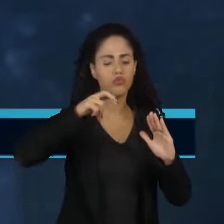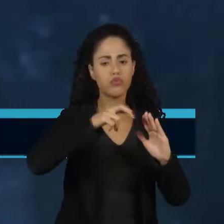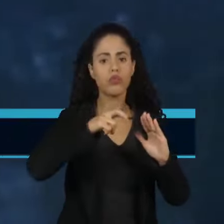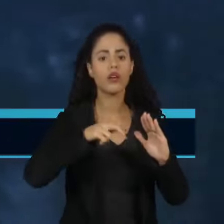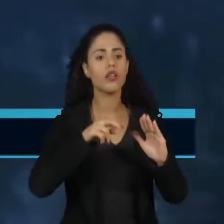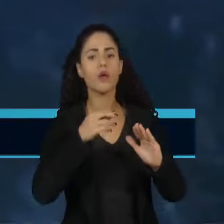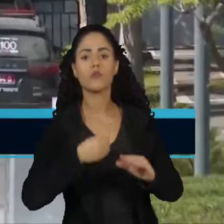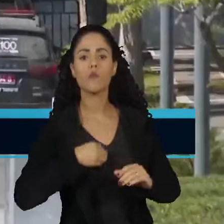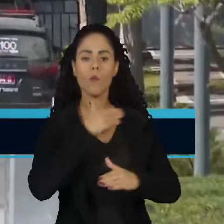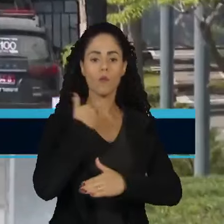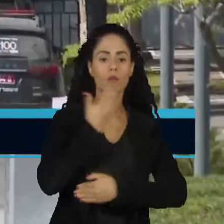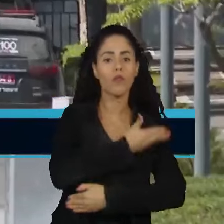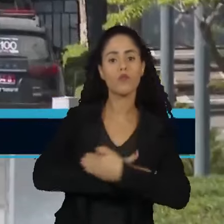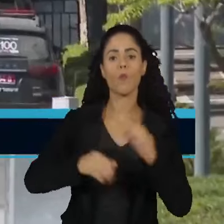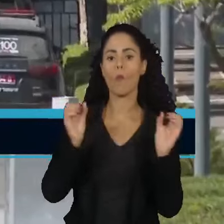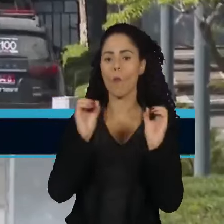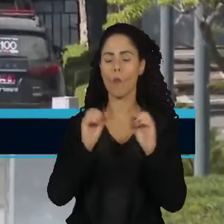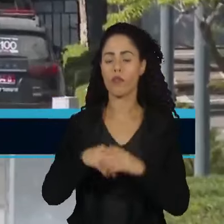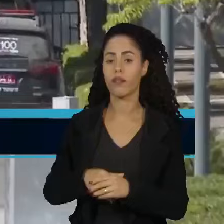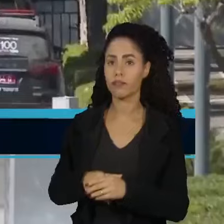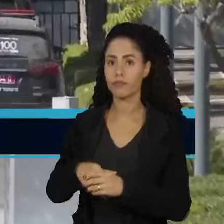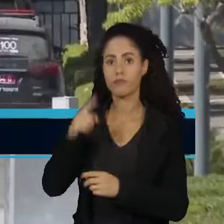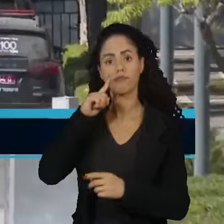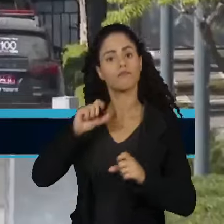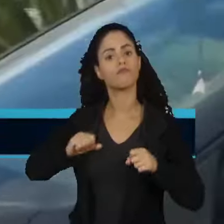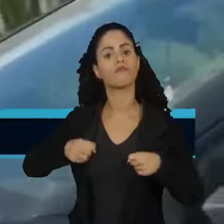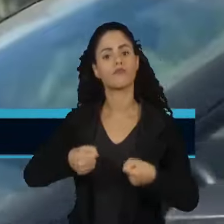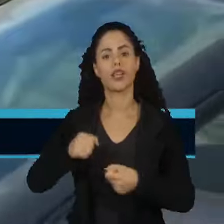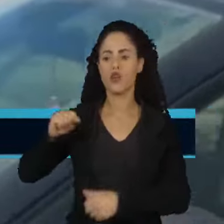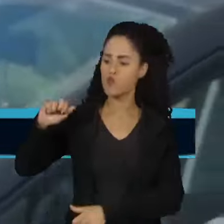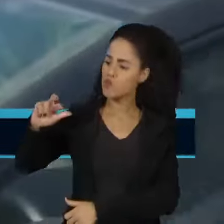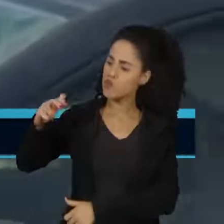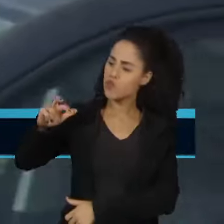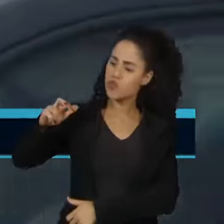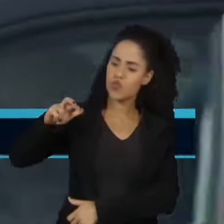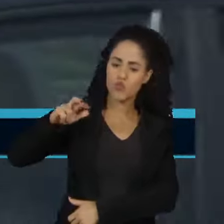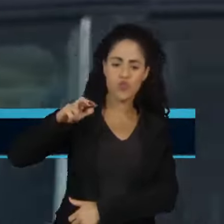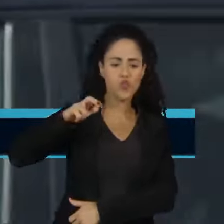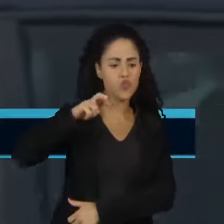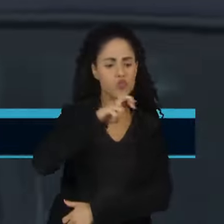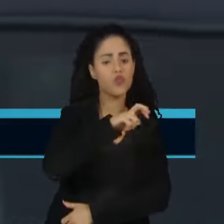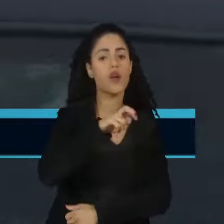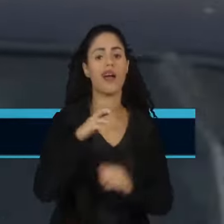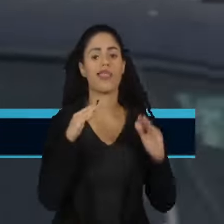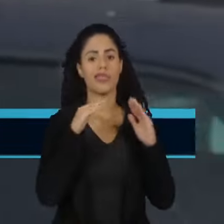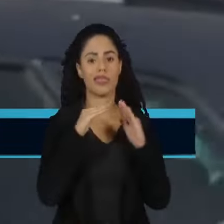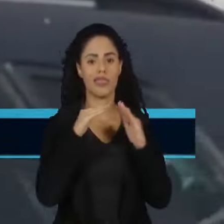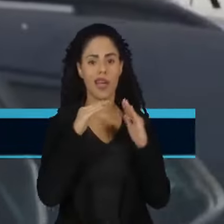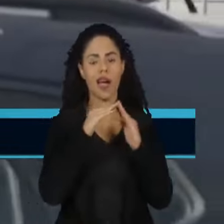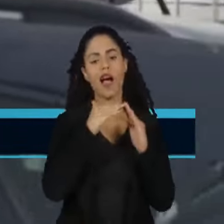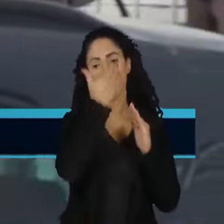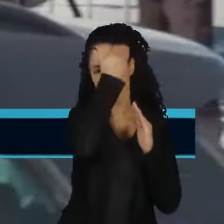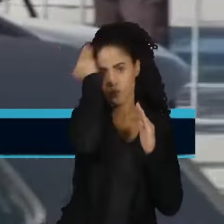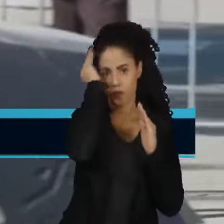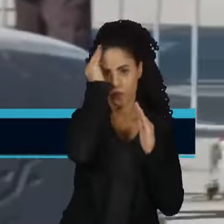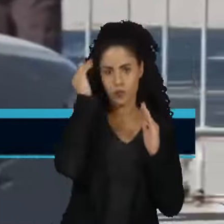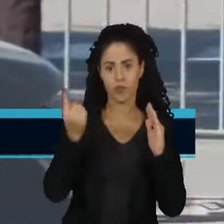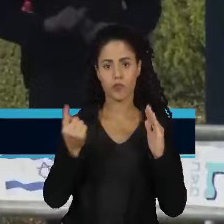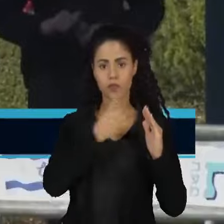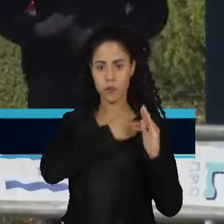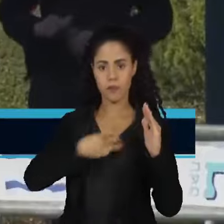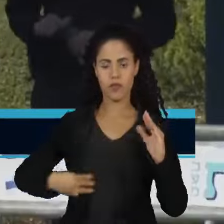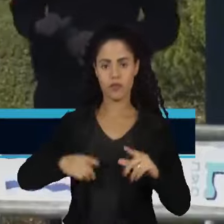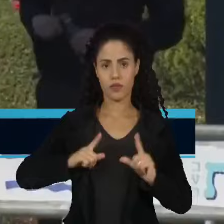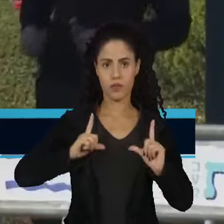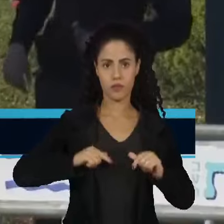Ninguém ficou ferido. Segundo as autoridades, o drone foi disparado contra a casa de veraneio do premier Benjamin